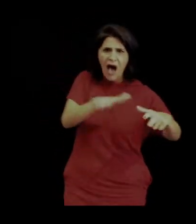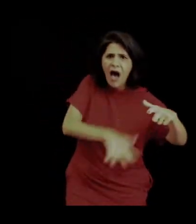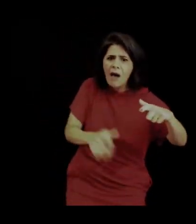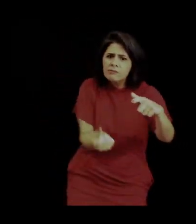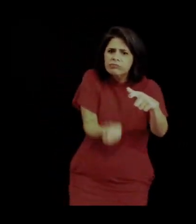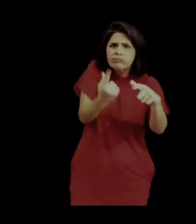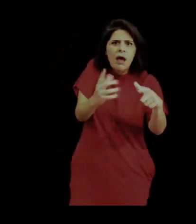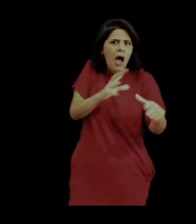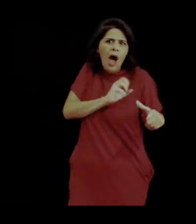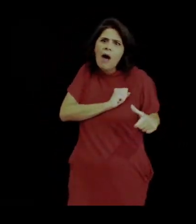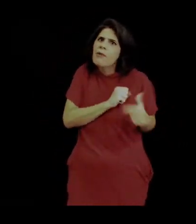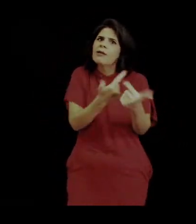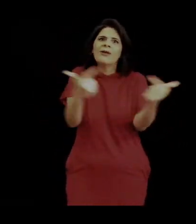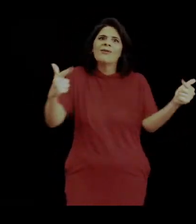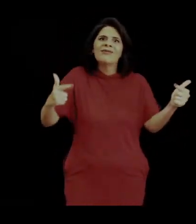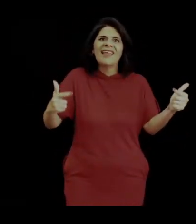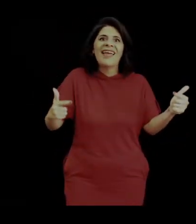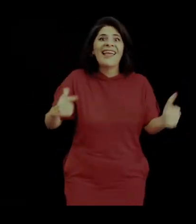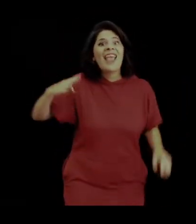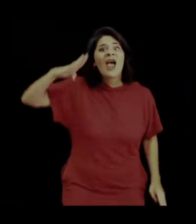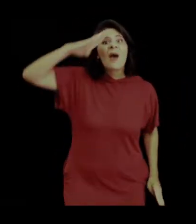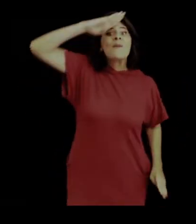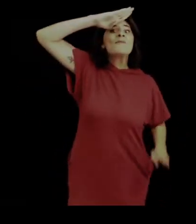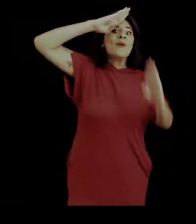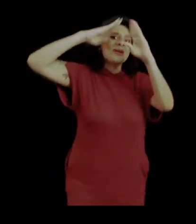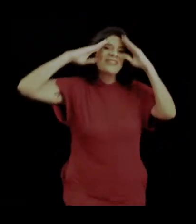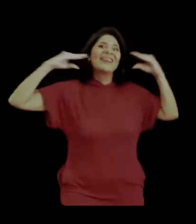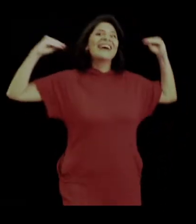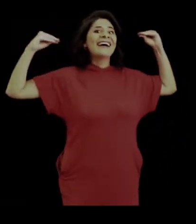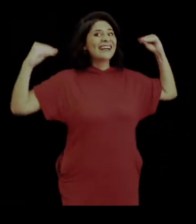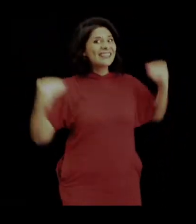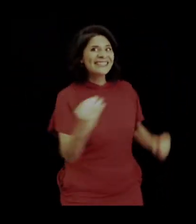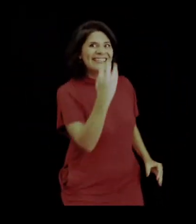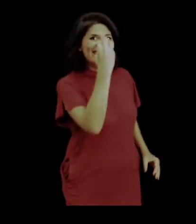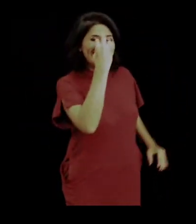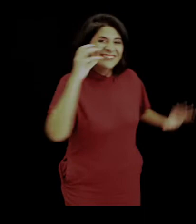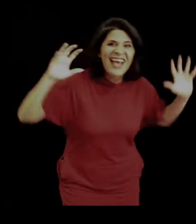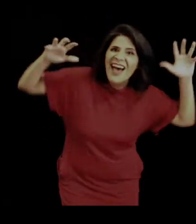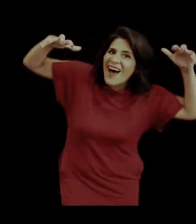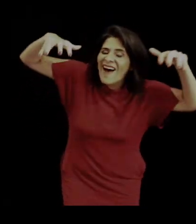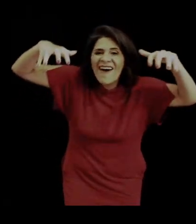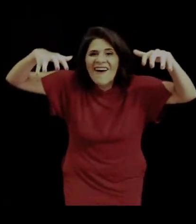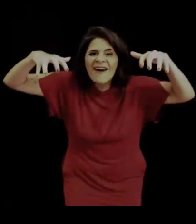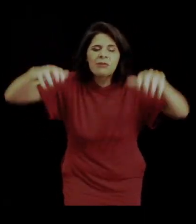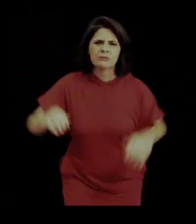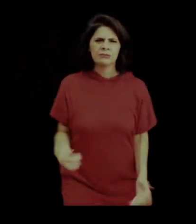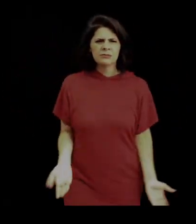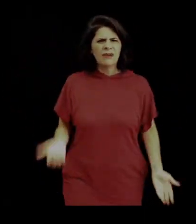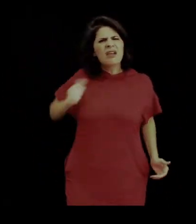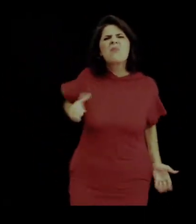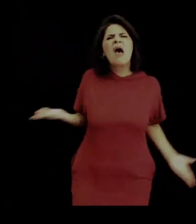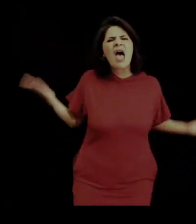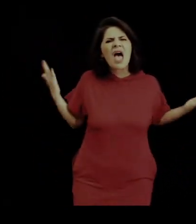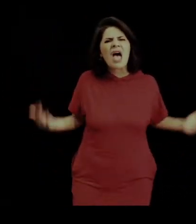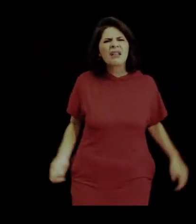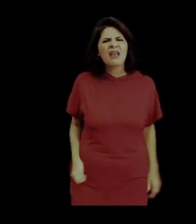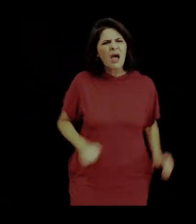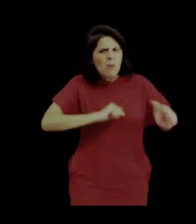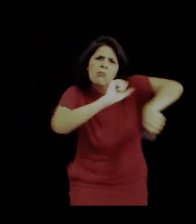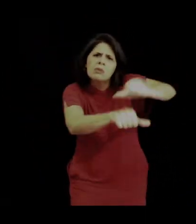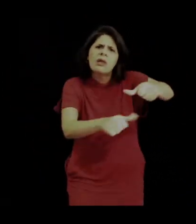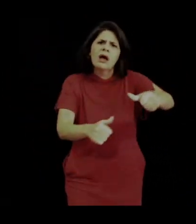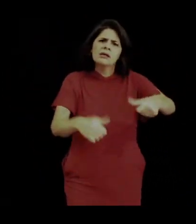vem vindos a bozolandia do terror é essa bom chama e a